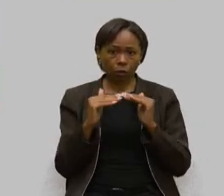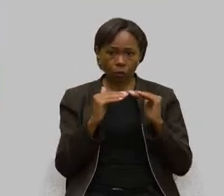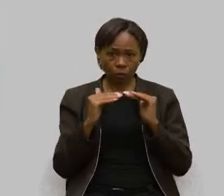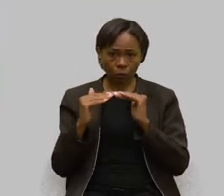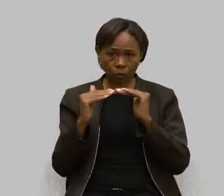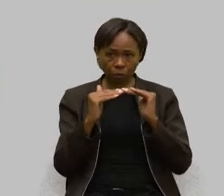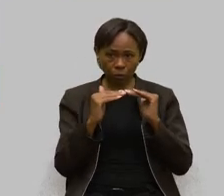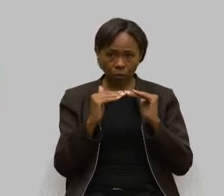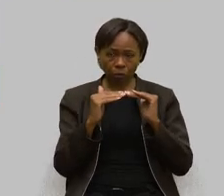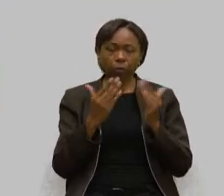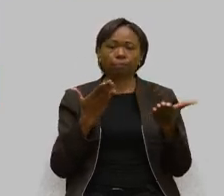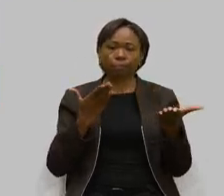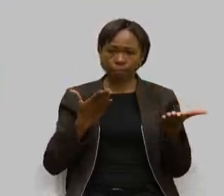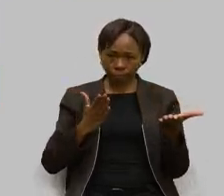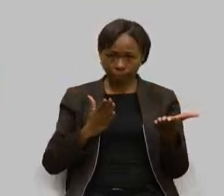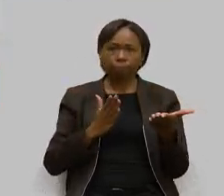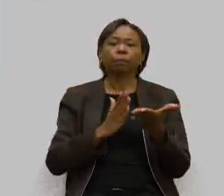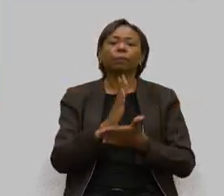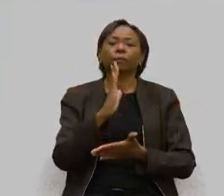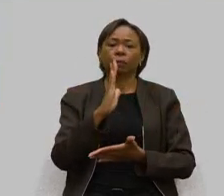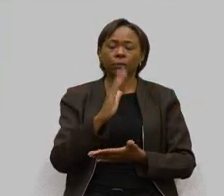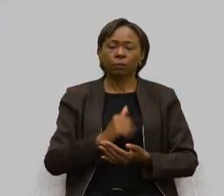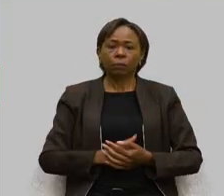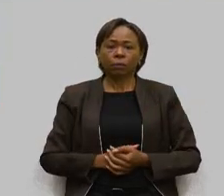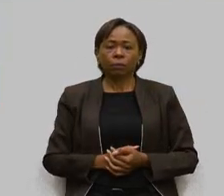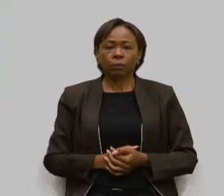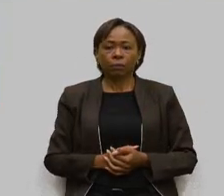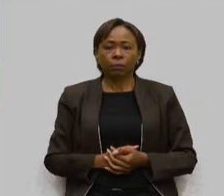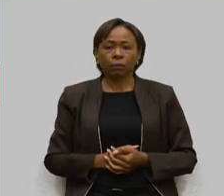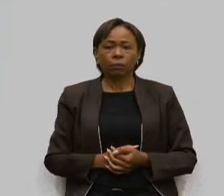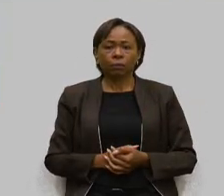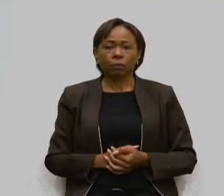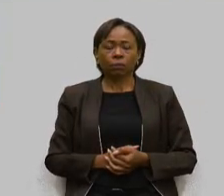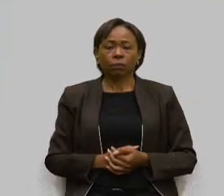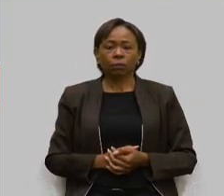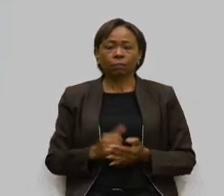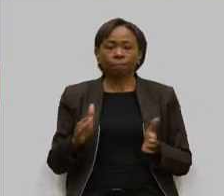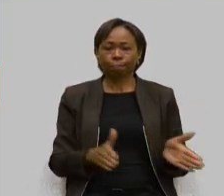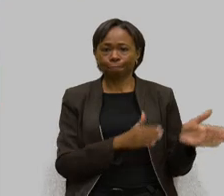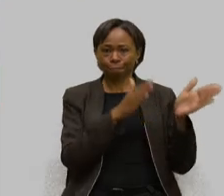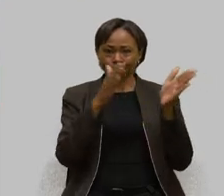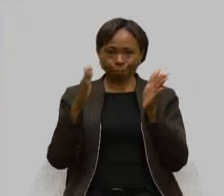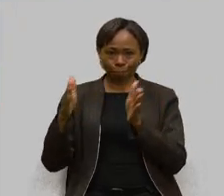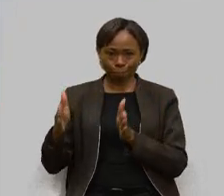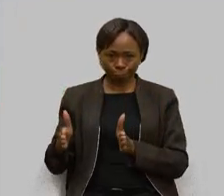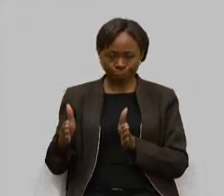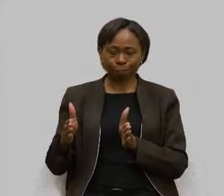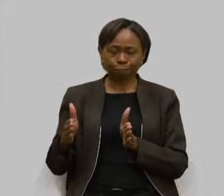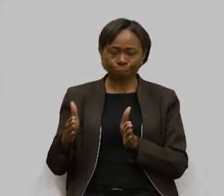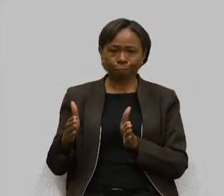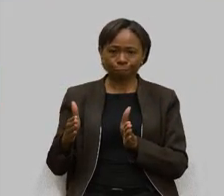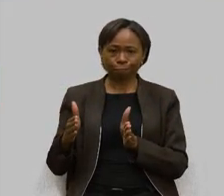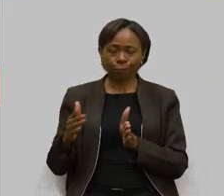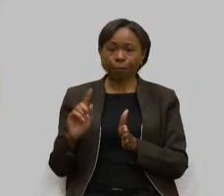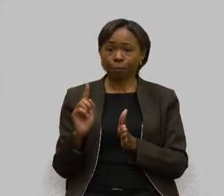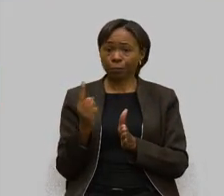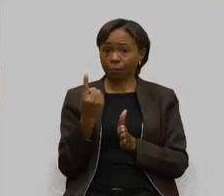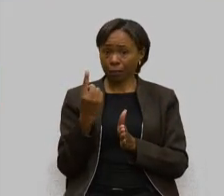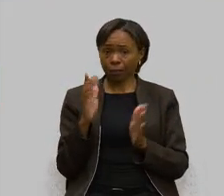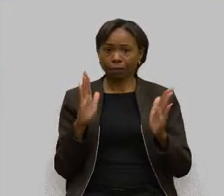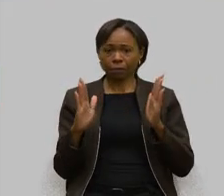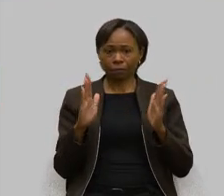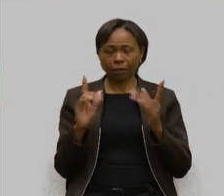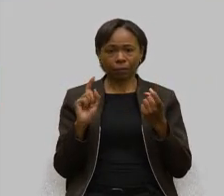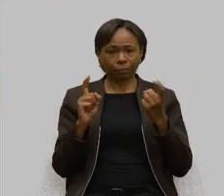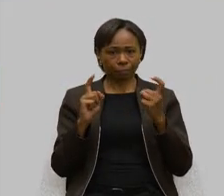encontram aprovado o requerimento passa-se à primeira fase da terceira parte da reunião que